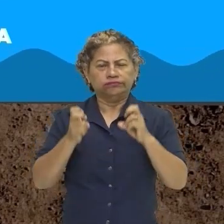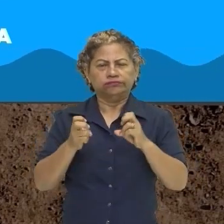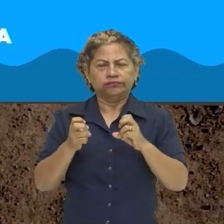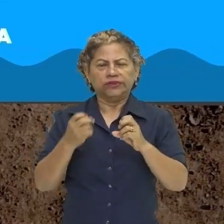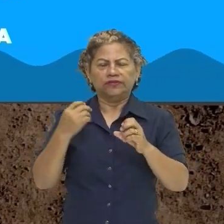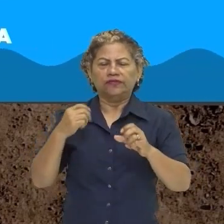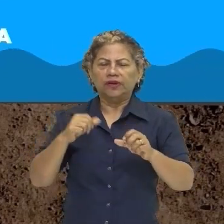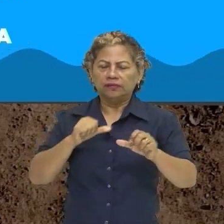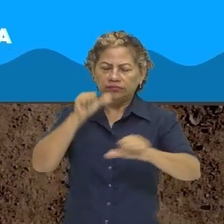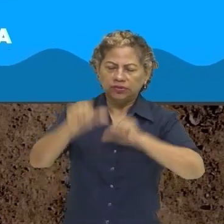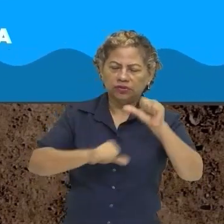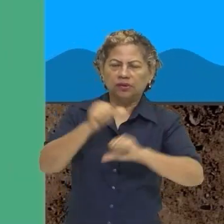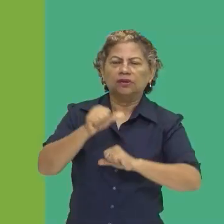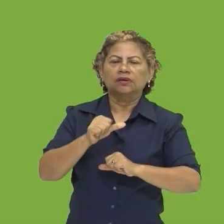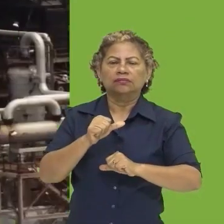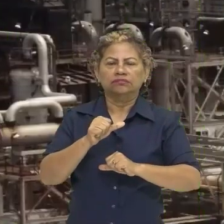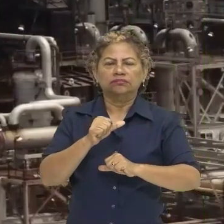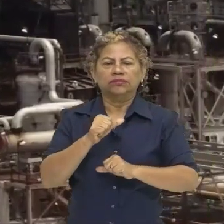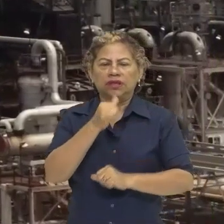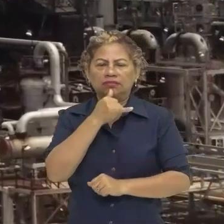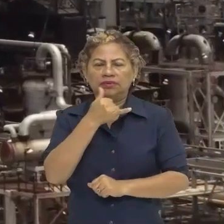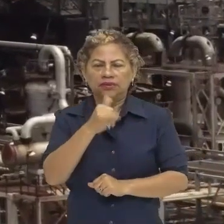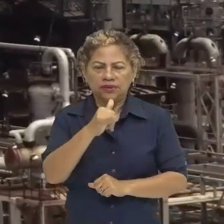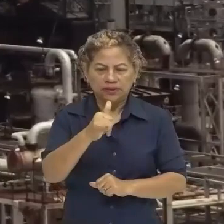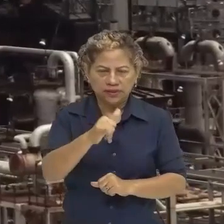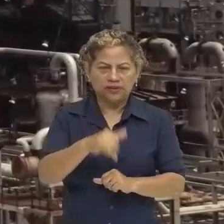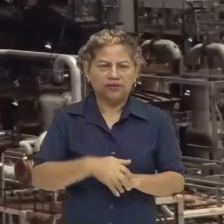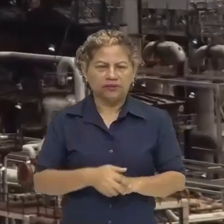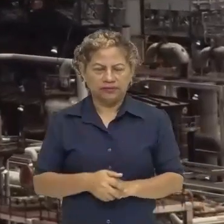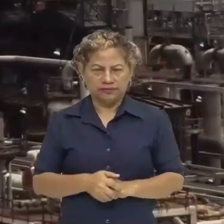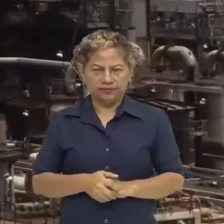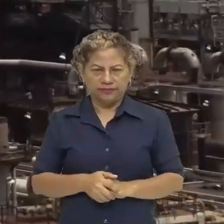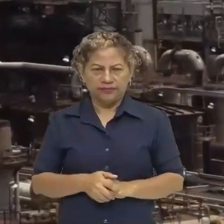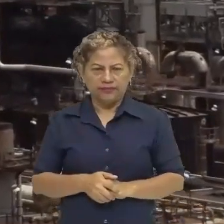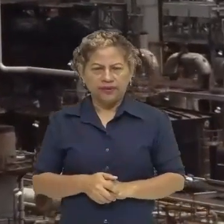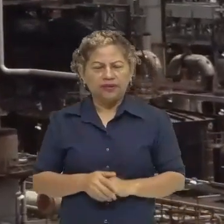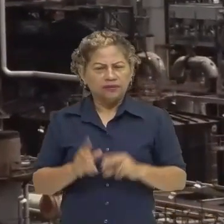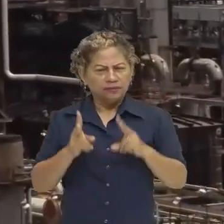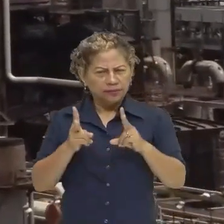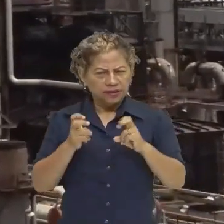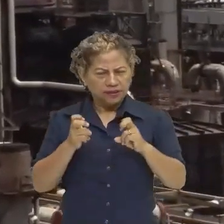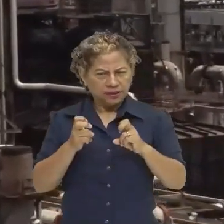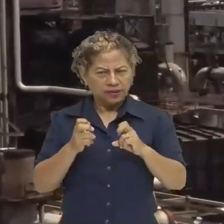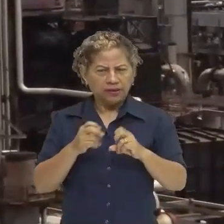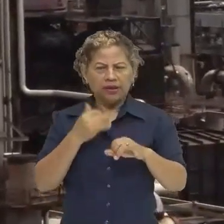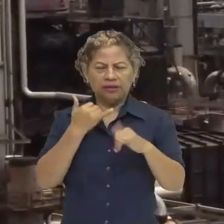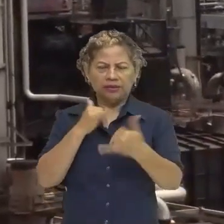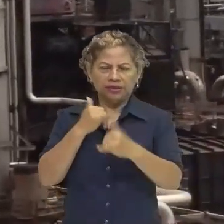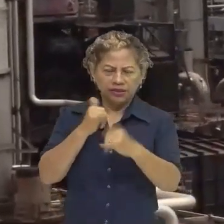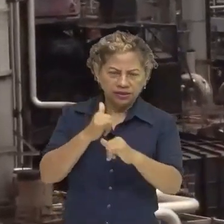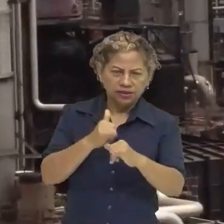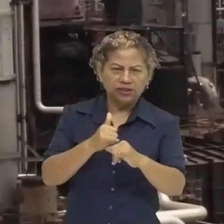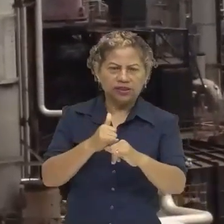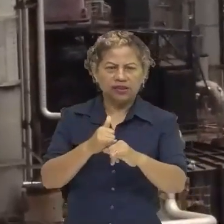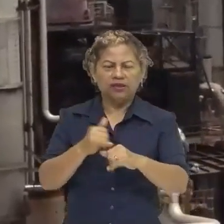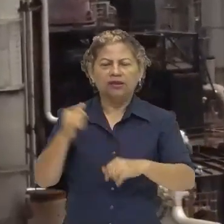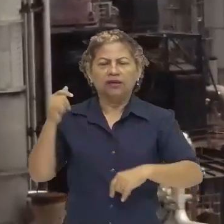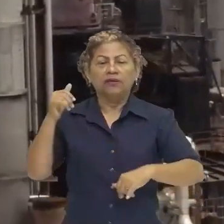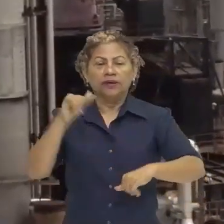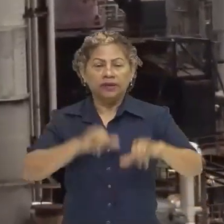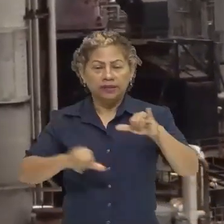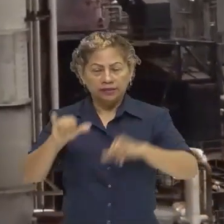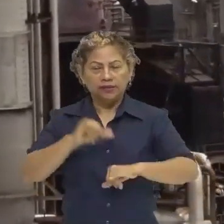gerador de eletricidade. A energia potencial química transforma-se em energia